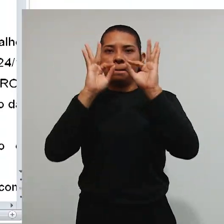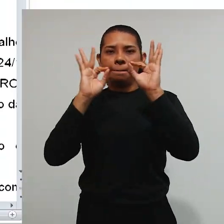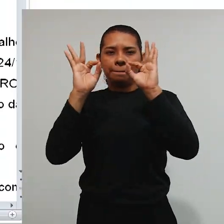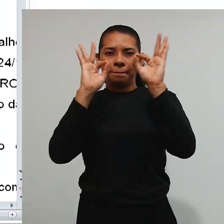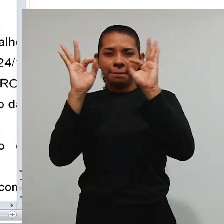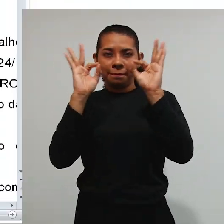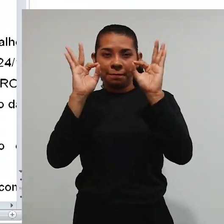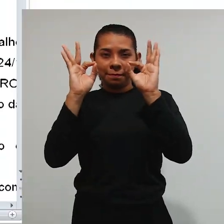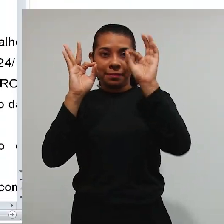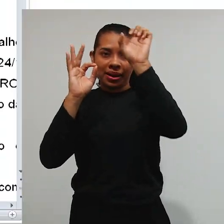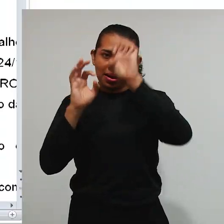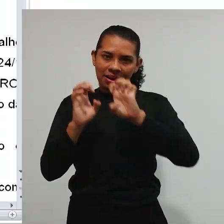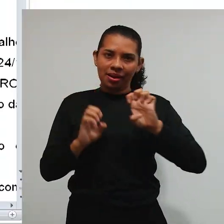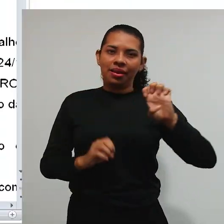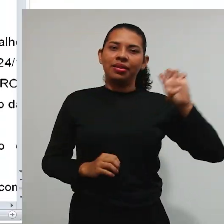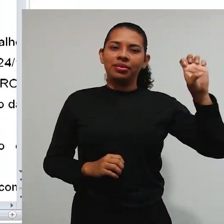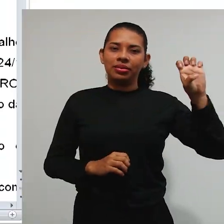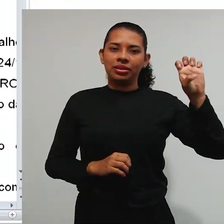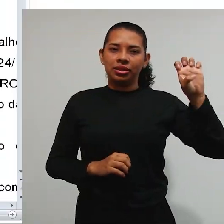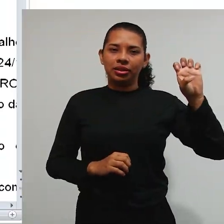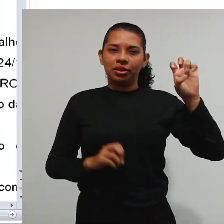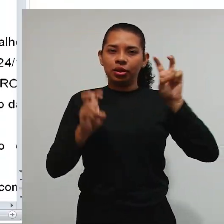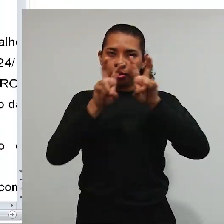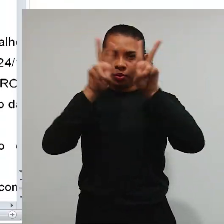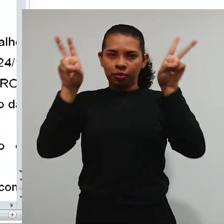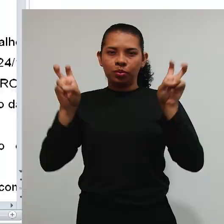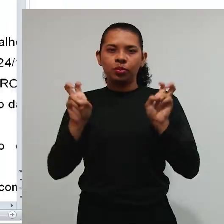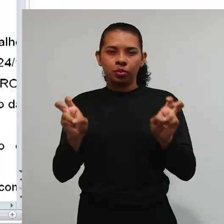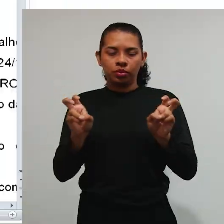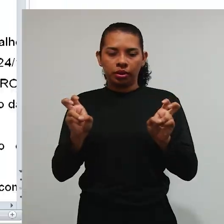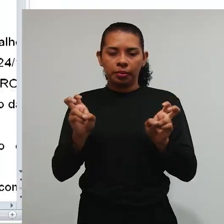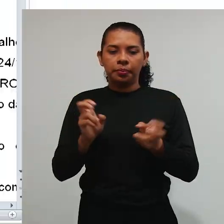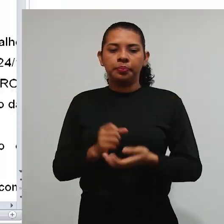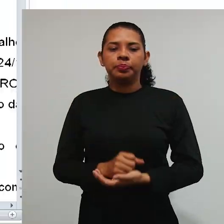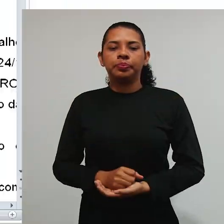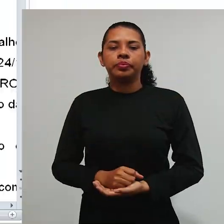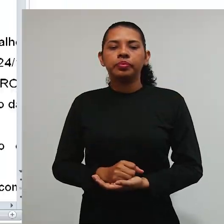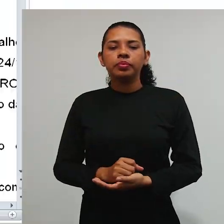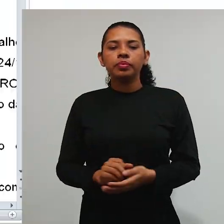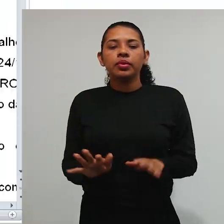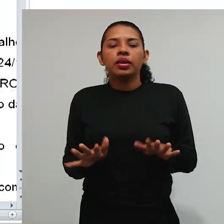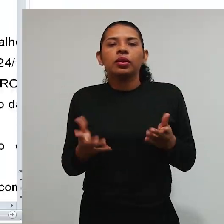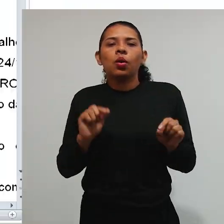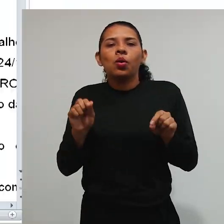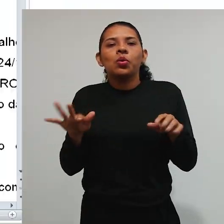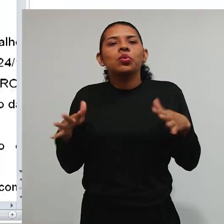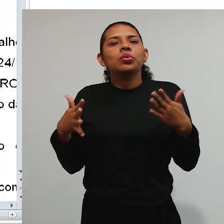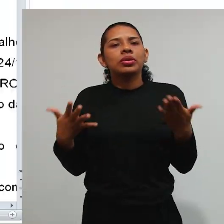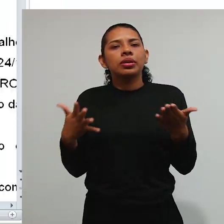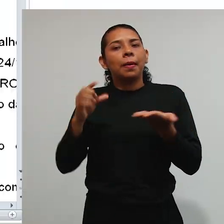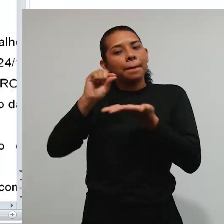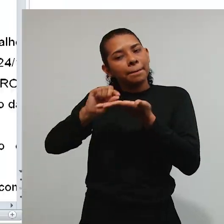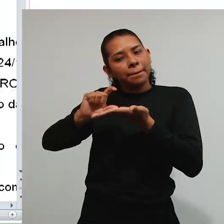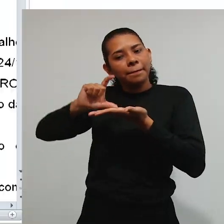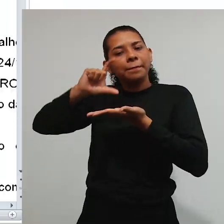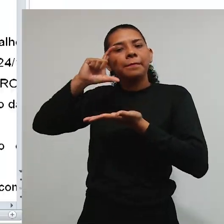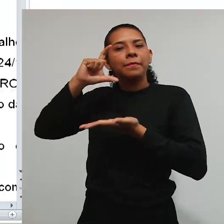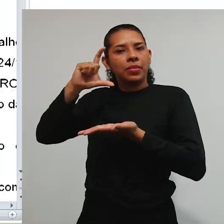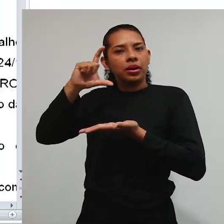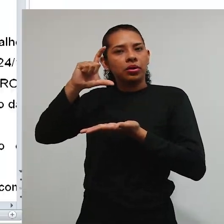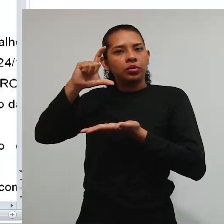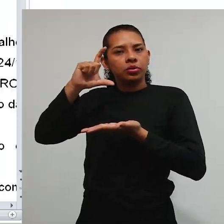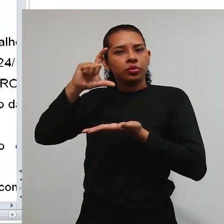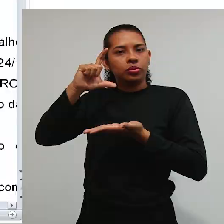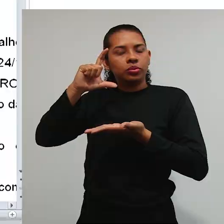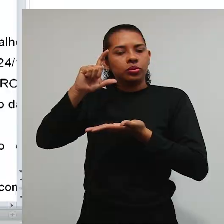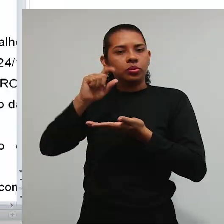à esquerda. Todo alinhamento das seções é à esquerda, tá? Então, você vai... E o quê? E em maiúscula. Professor, e se eu